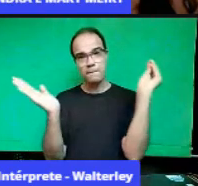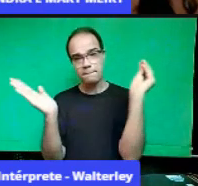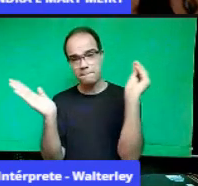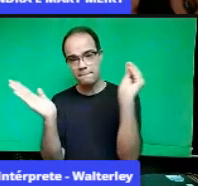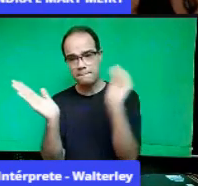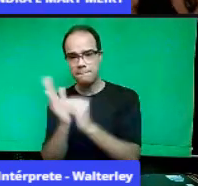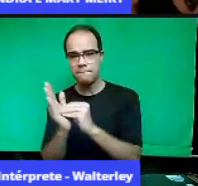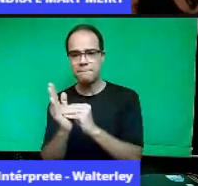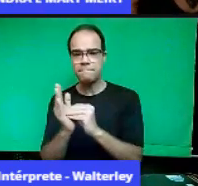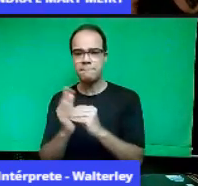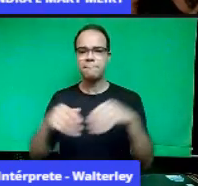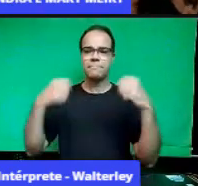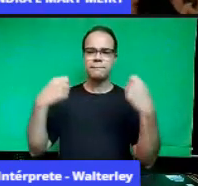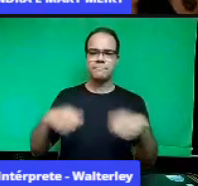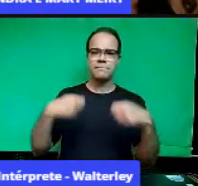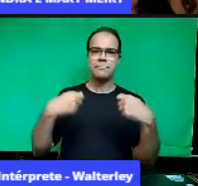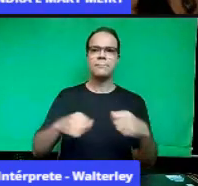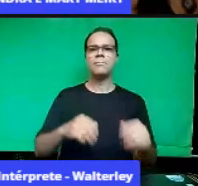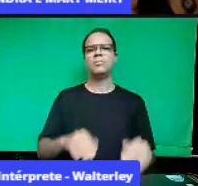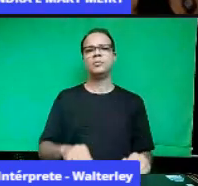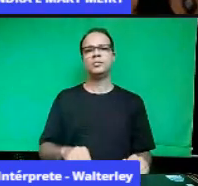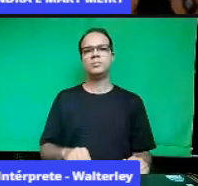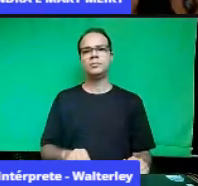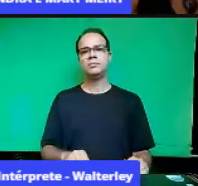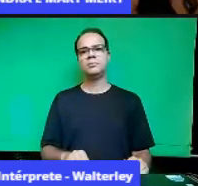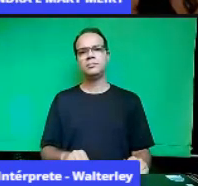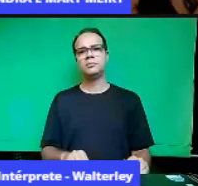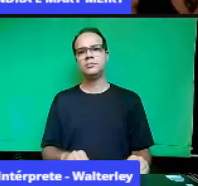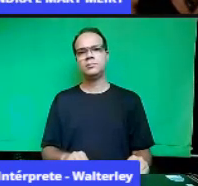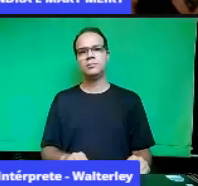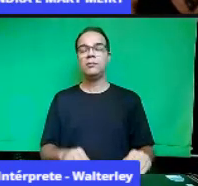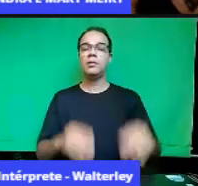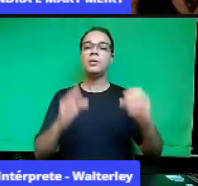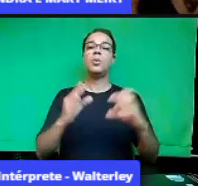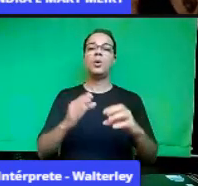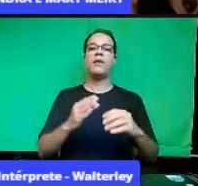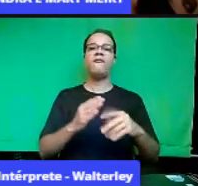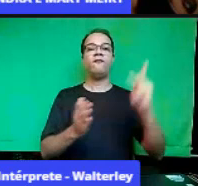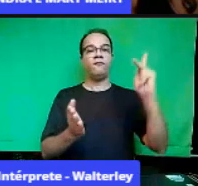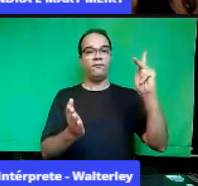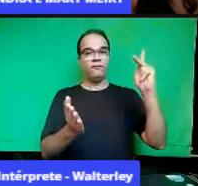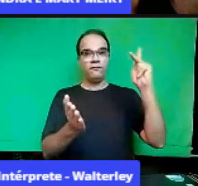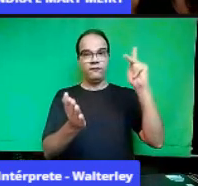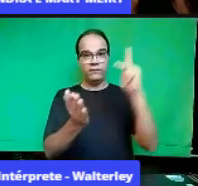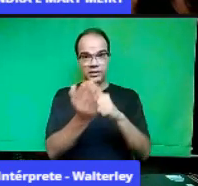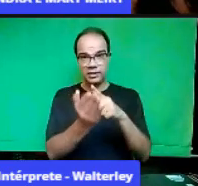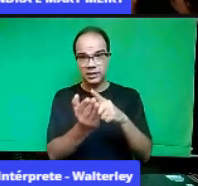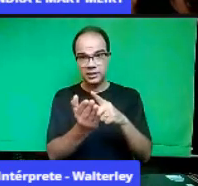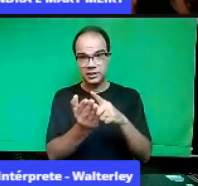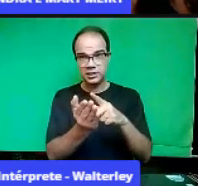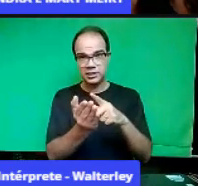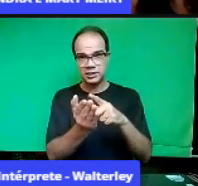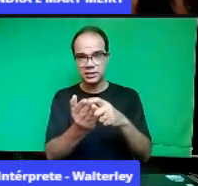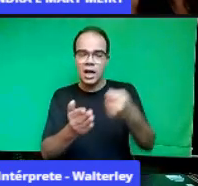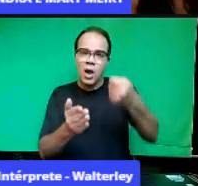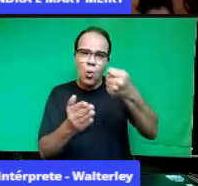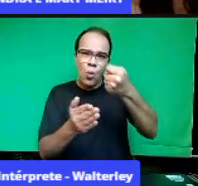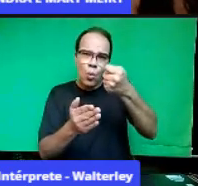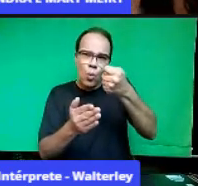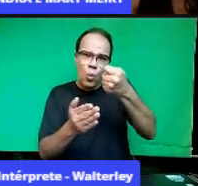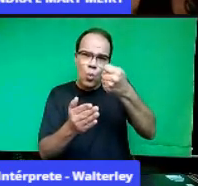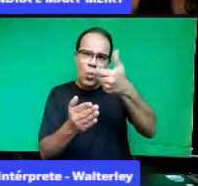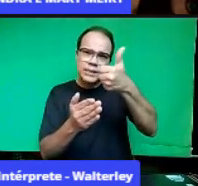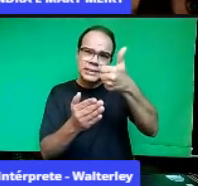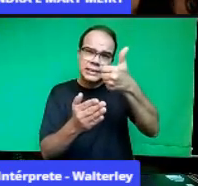em desenvolvimento real, desenvolvimento potencial e desenvolvimento proximal.